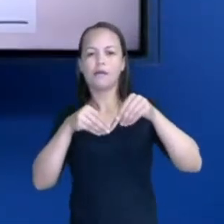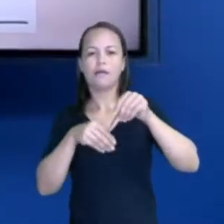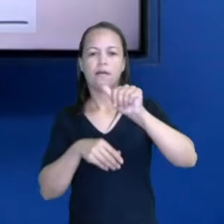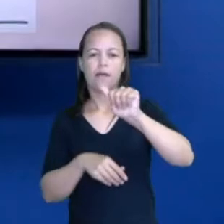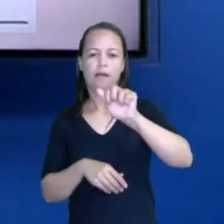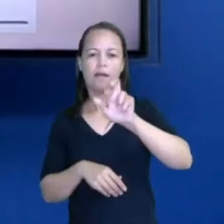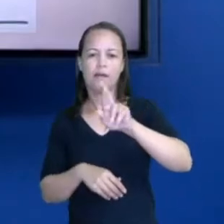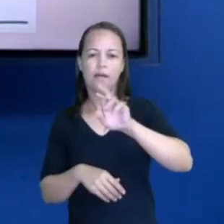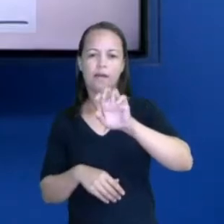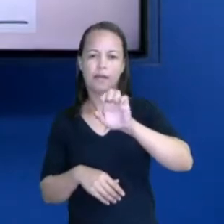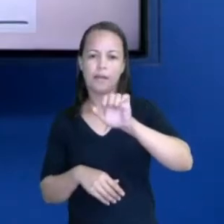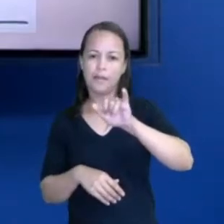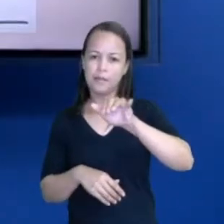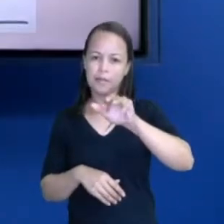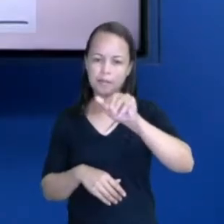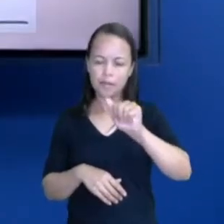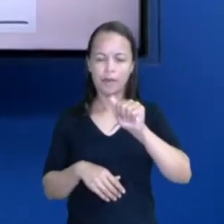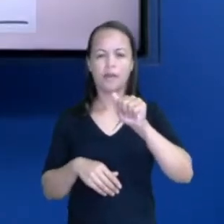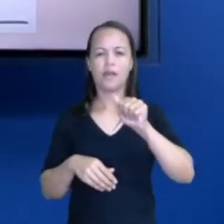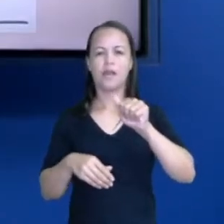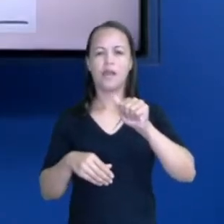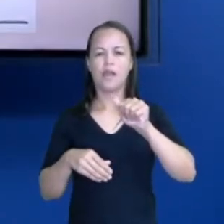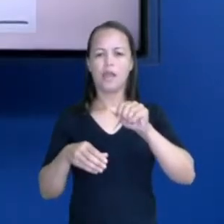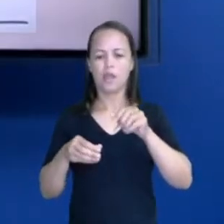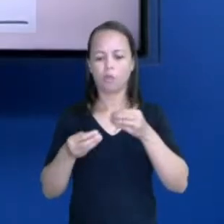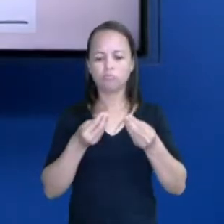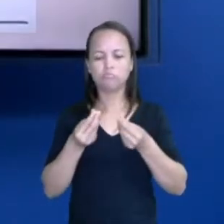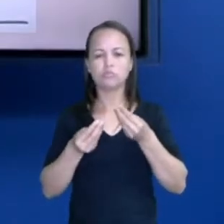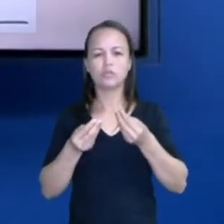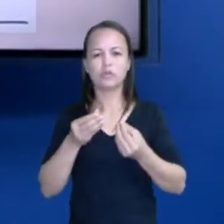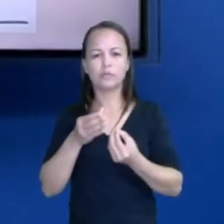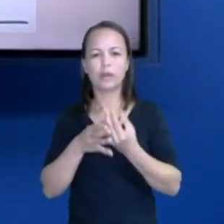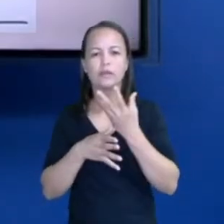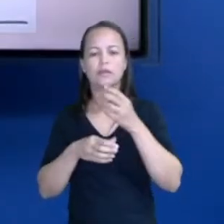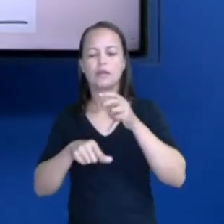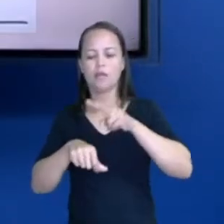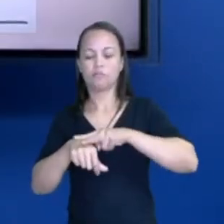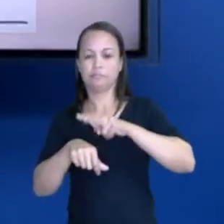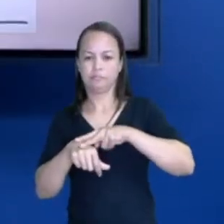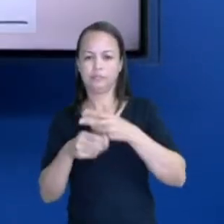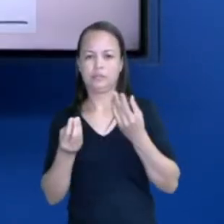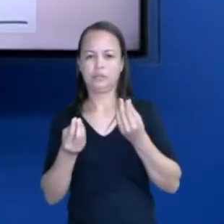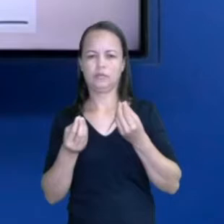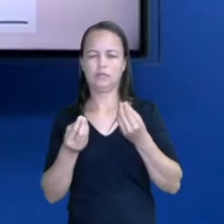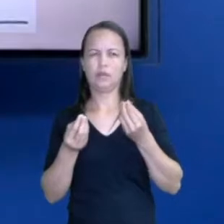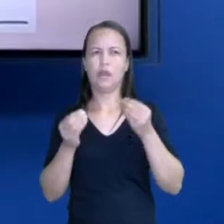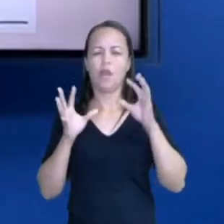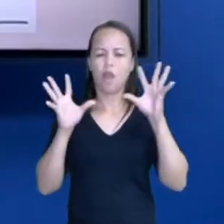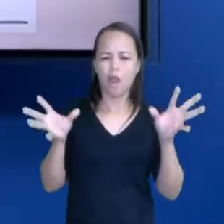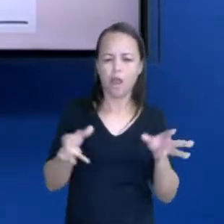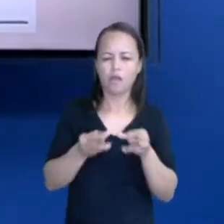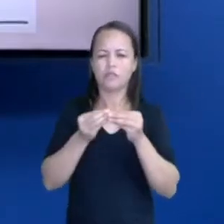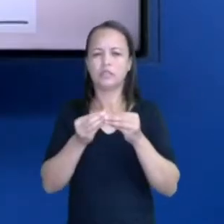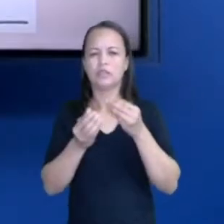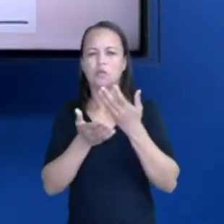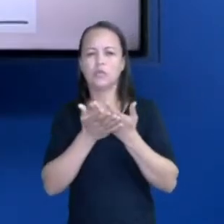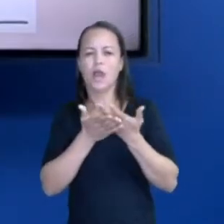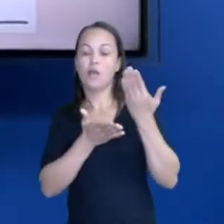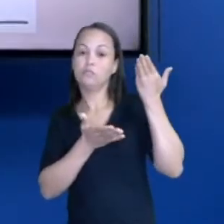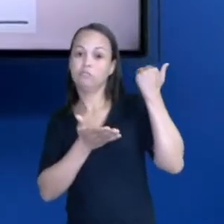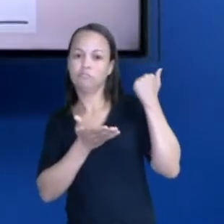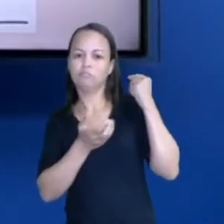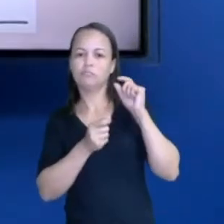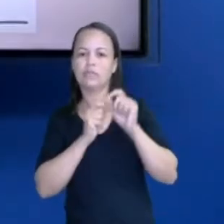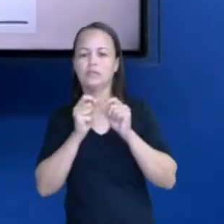areia ela é um dos principais constituintes do vidro. Então percebam, fazendo uma rápida revisão da nossa última aula, a gente observa